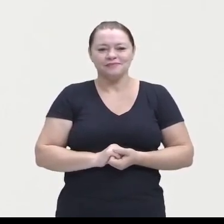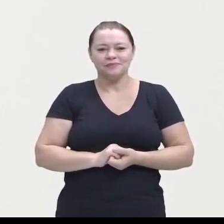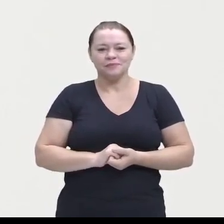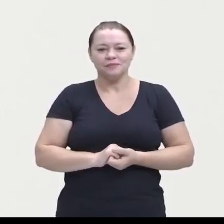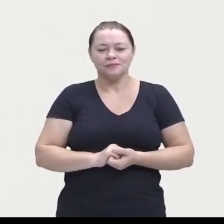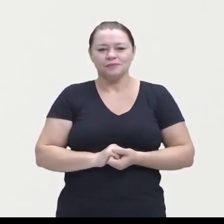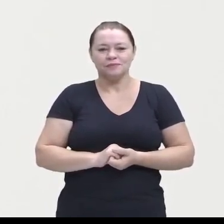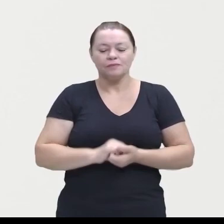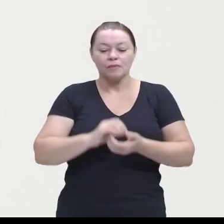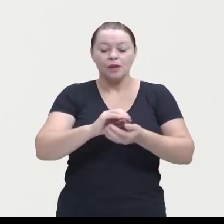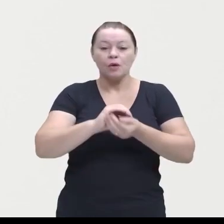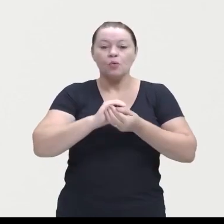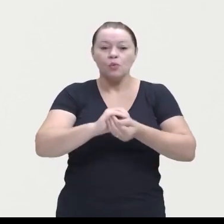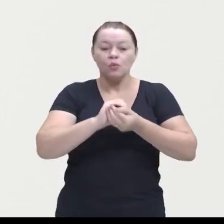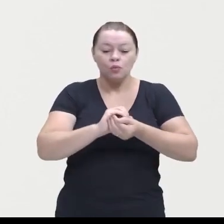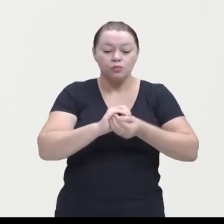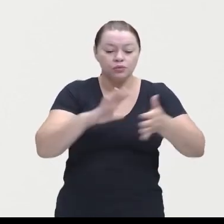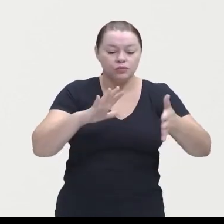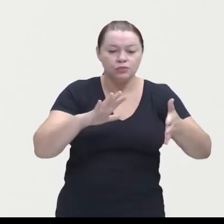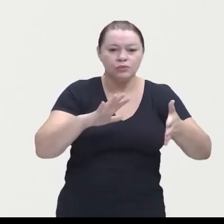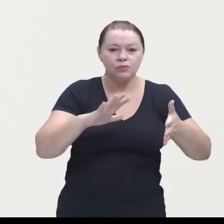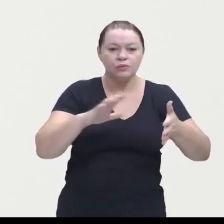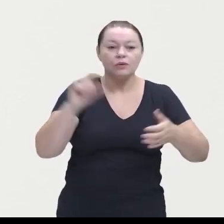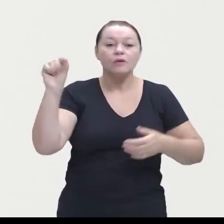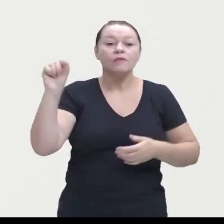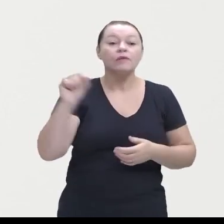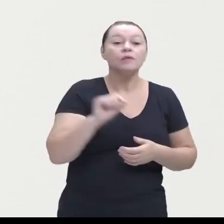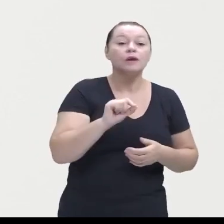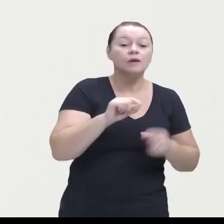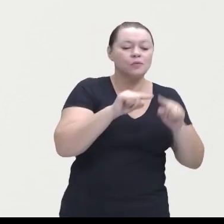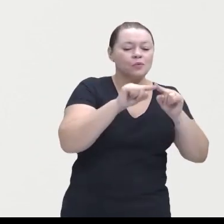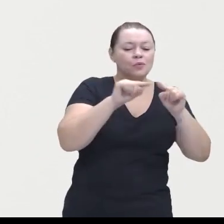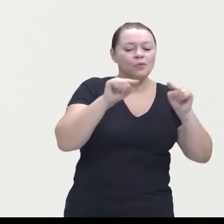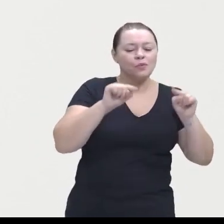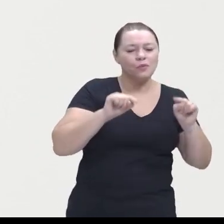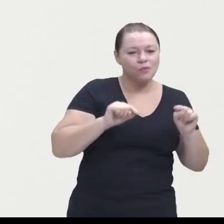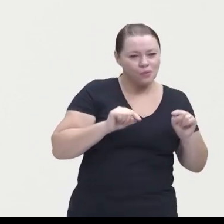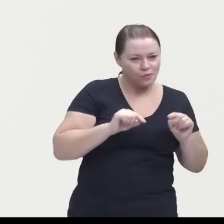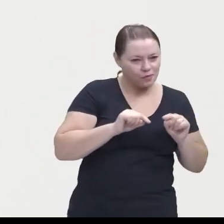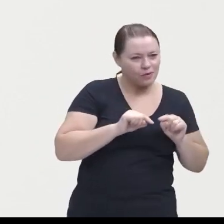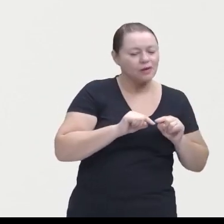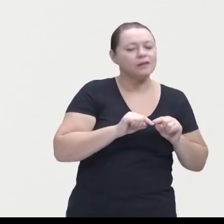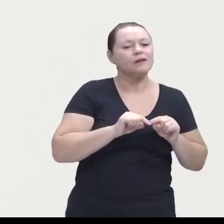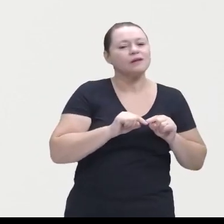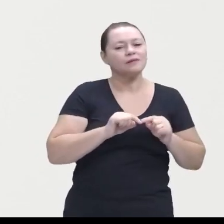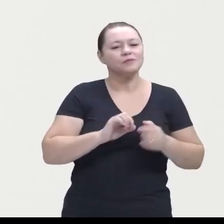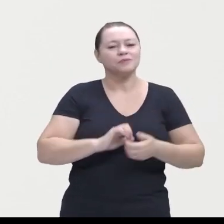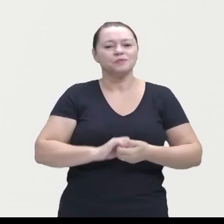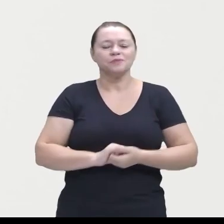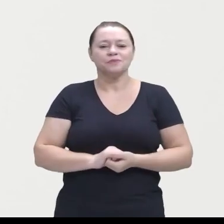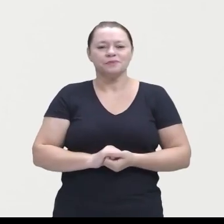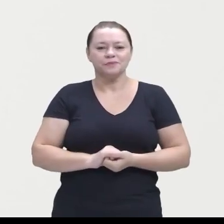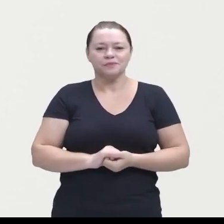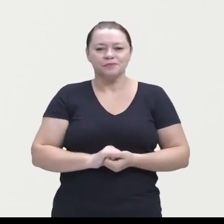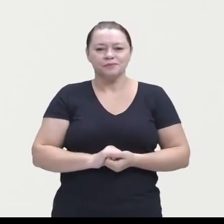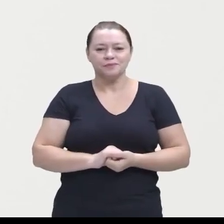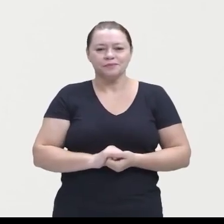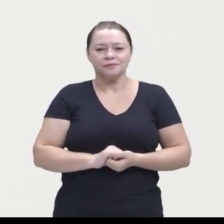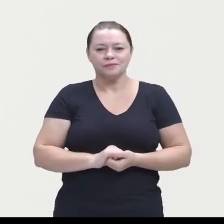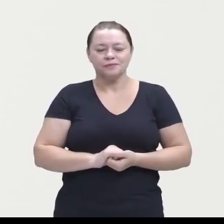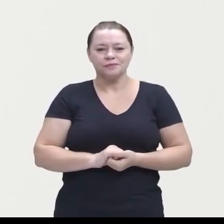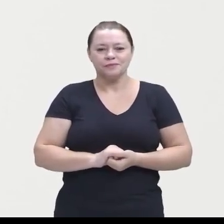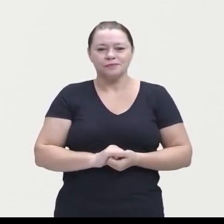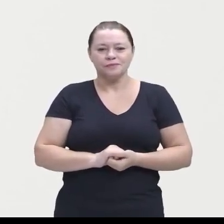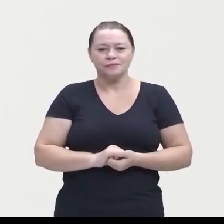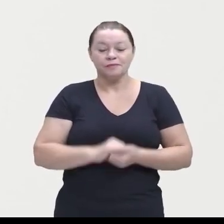O dado, ligamos com o quadrado.